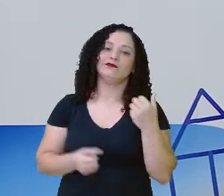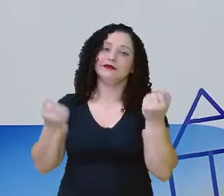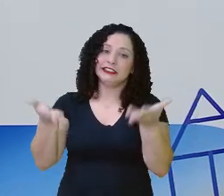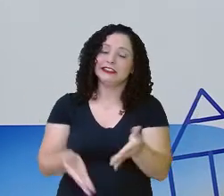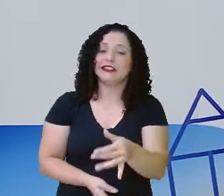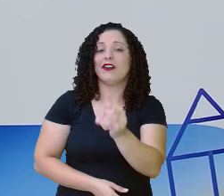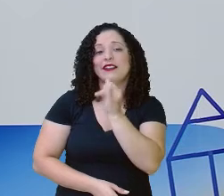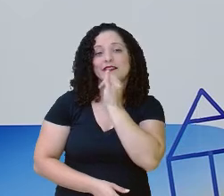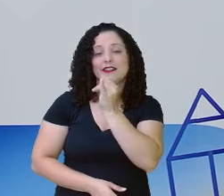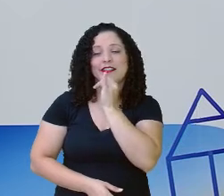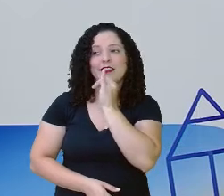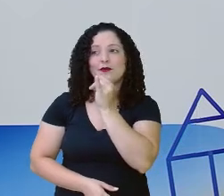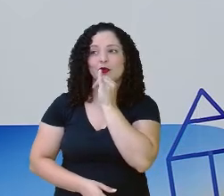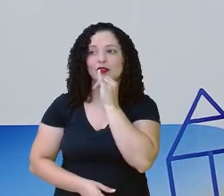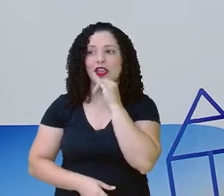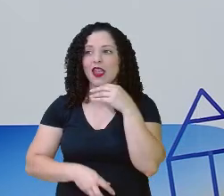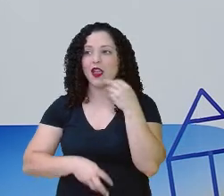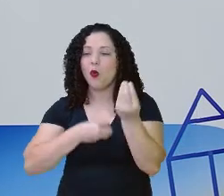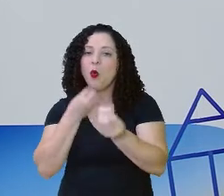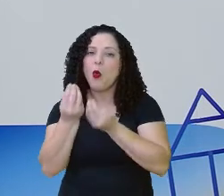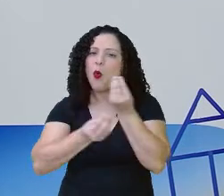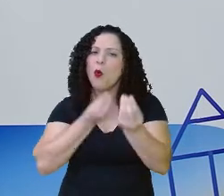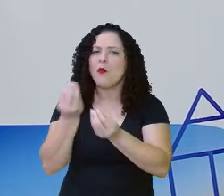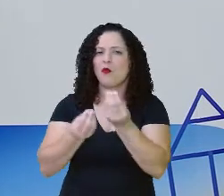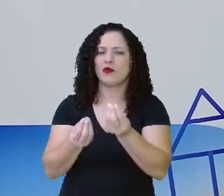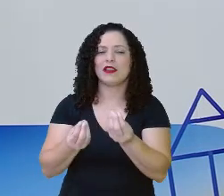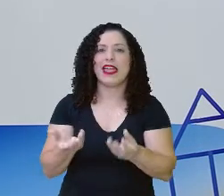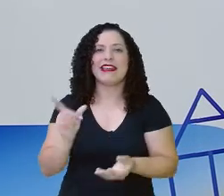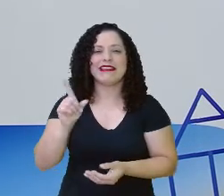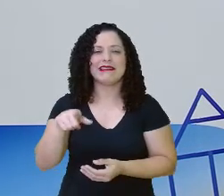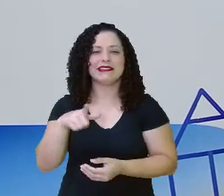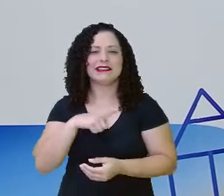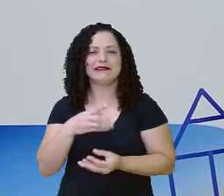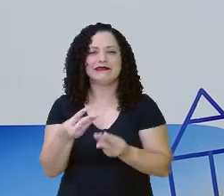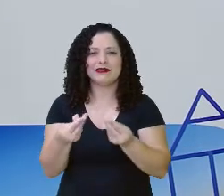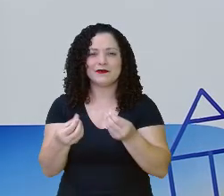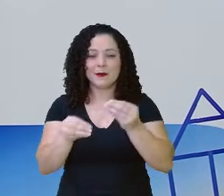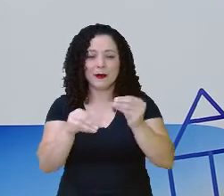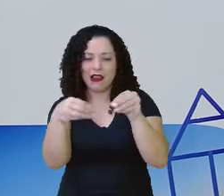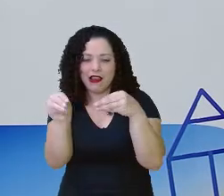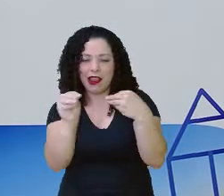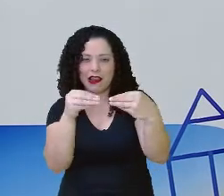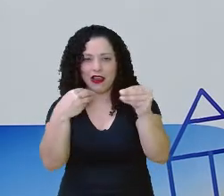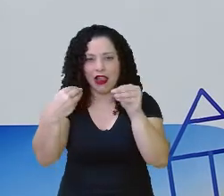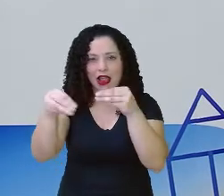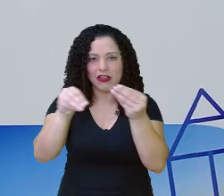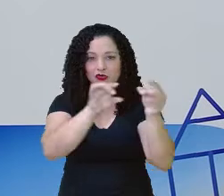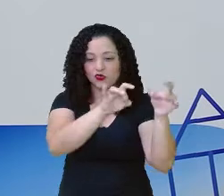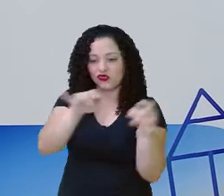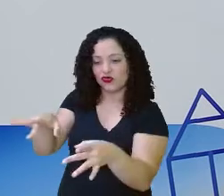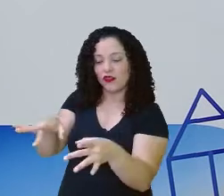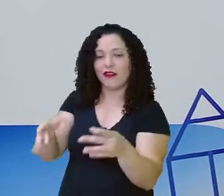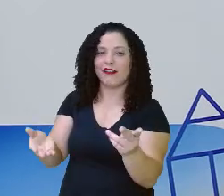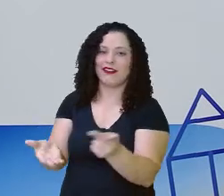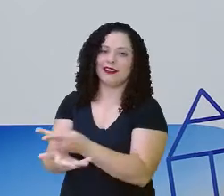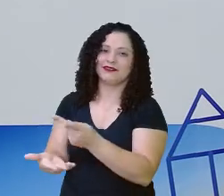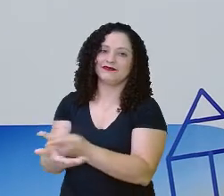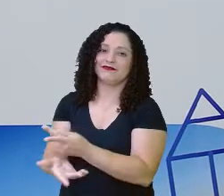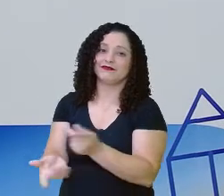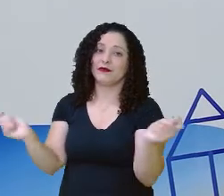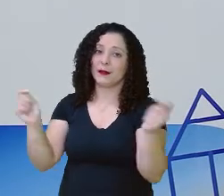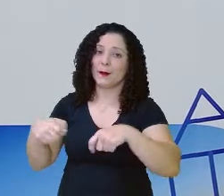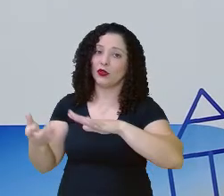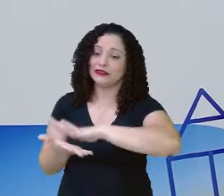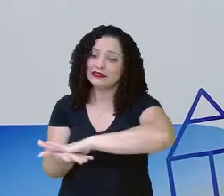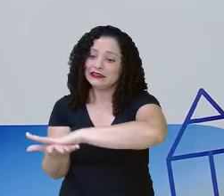um exemplo de como o plástico, de como esse descarte irregular de material pode danificar, acabar